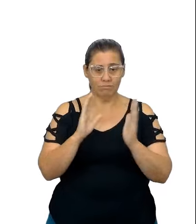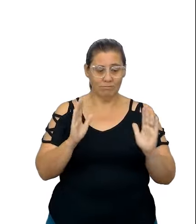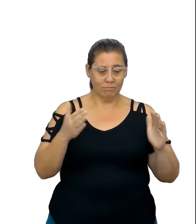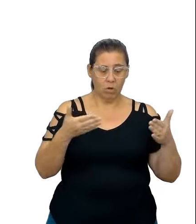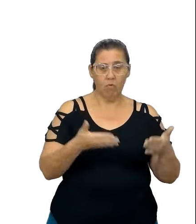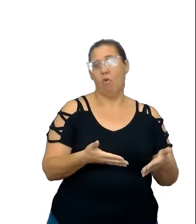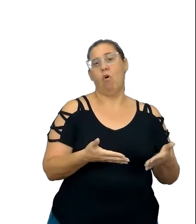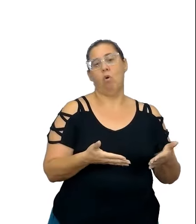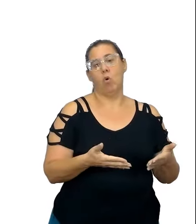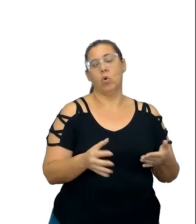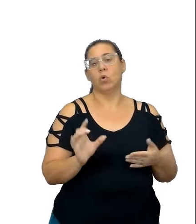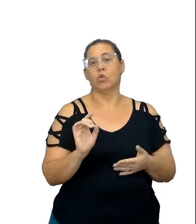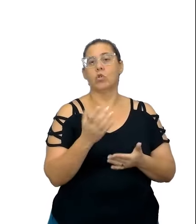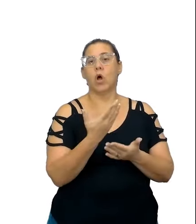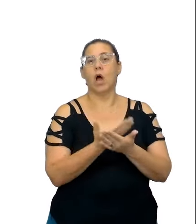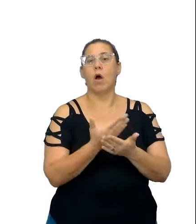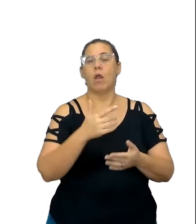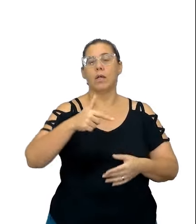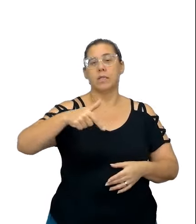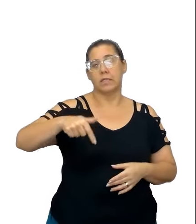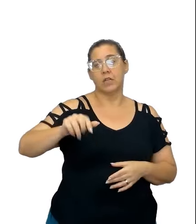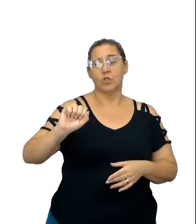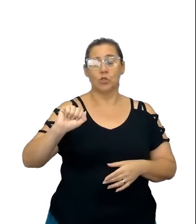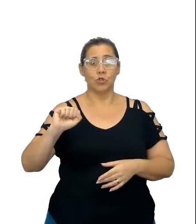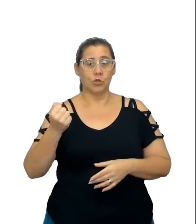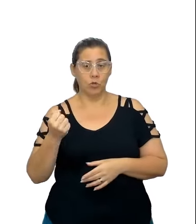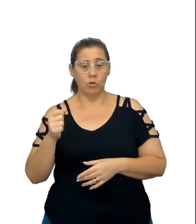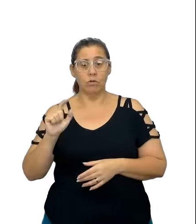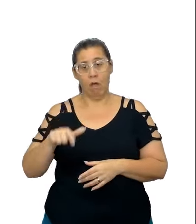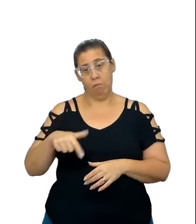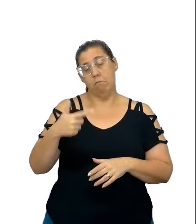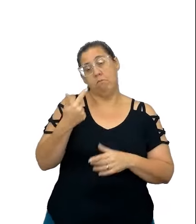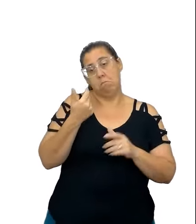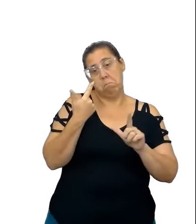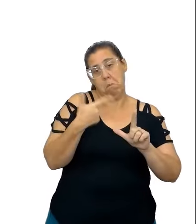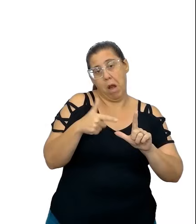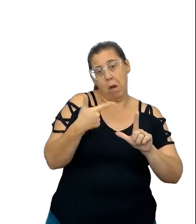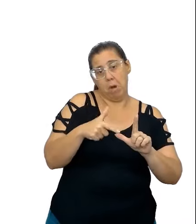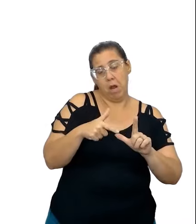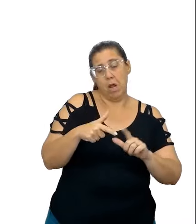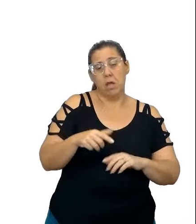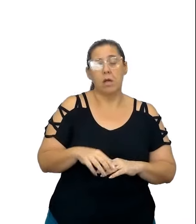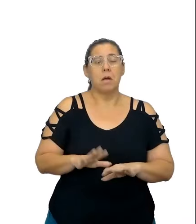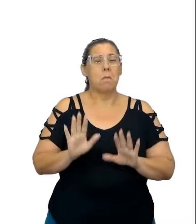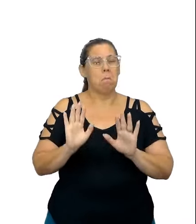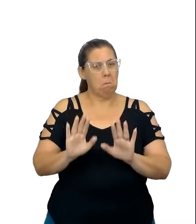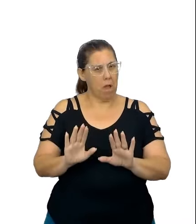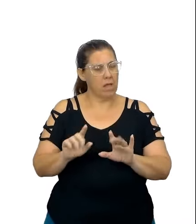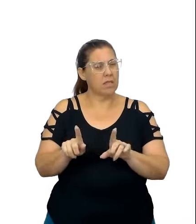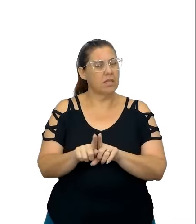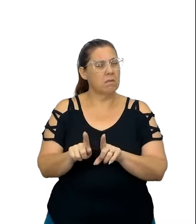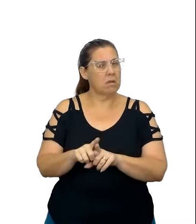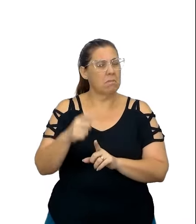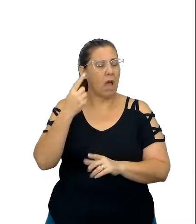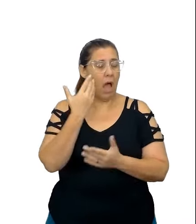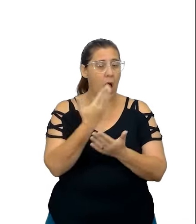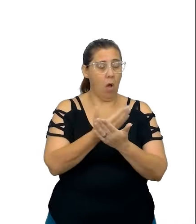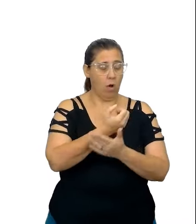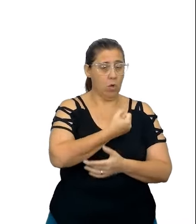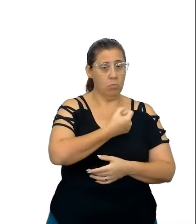Nós focamos apenas nas aulas 7 e 8, que é virou meme. Porém, temos que levar em consideração que a aula